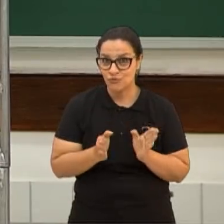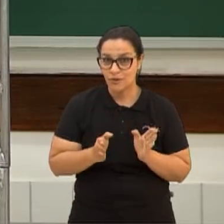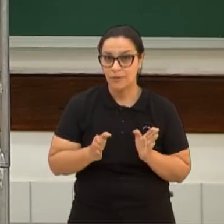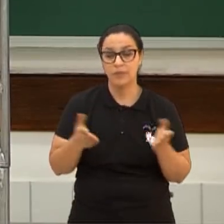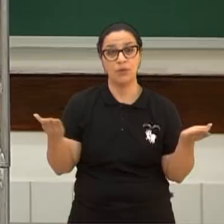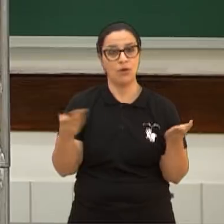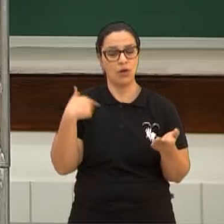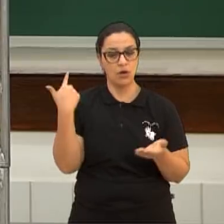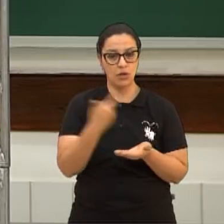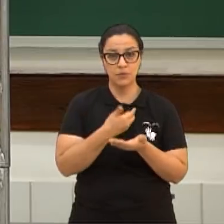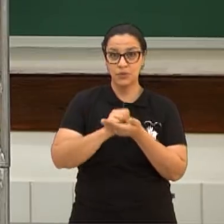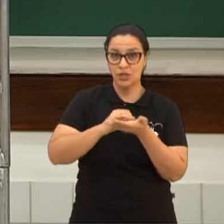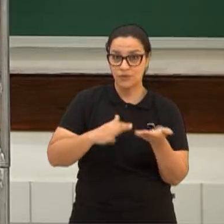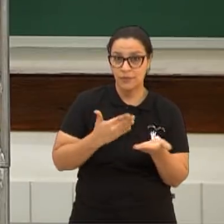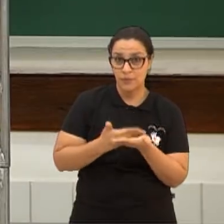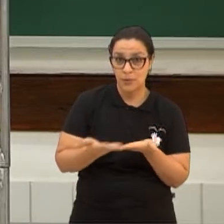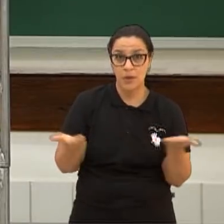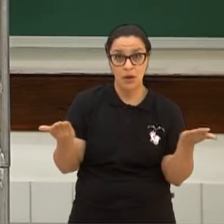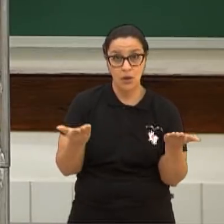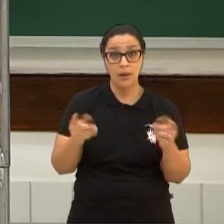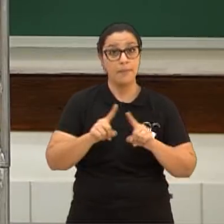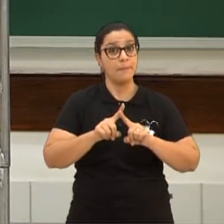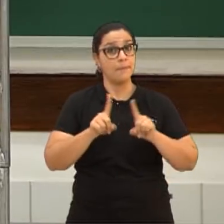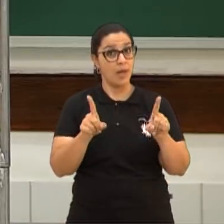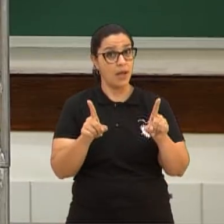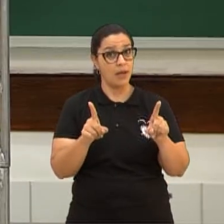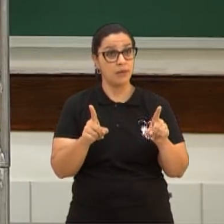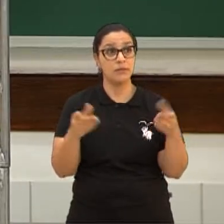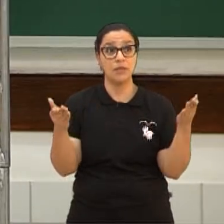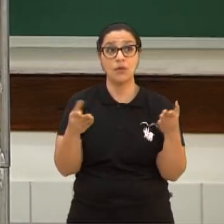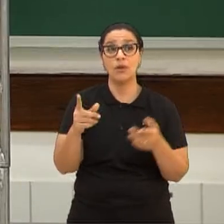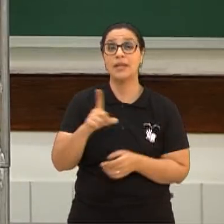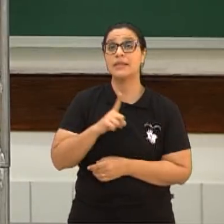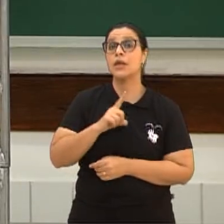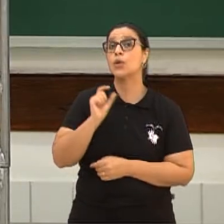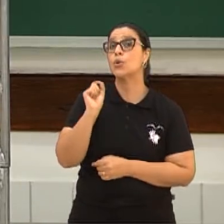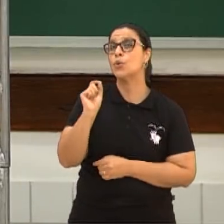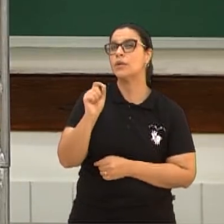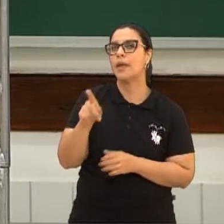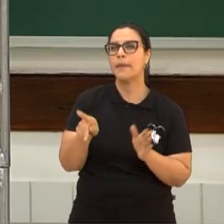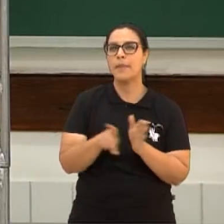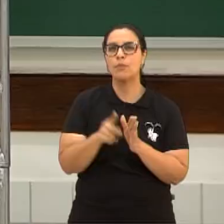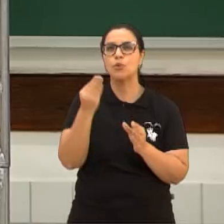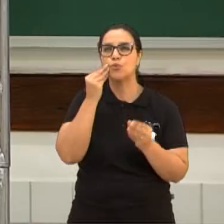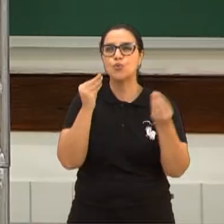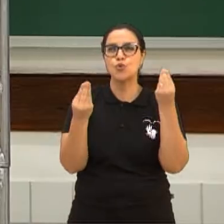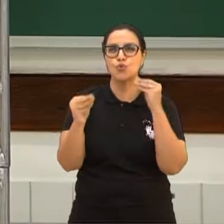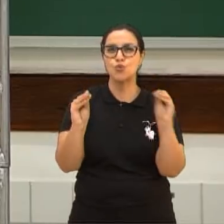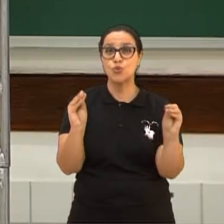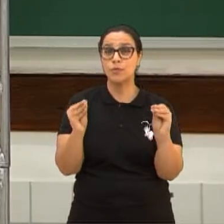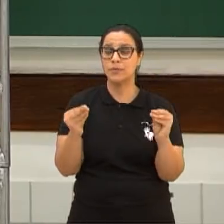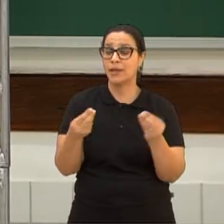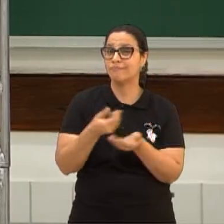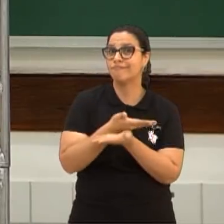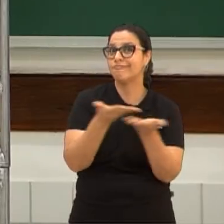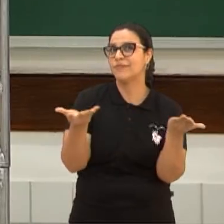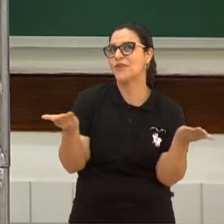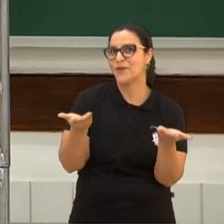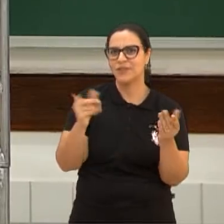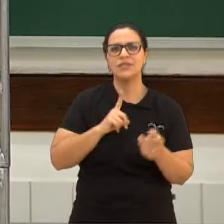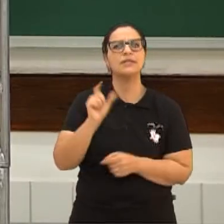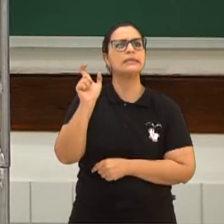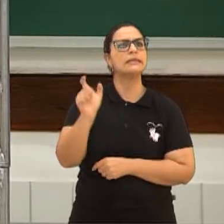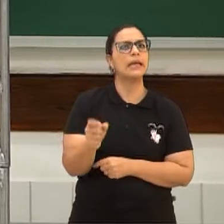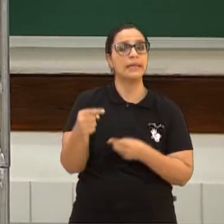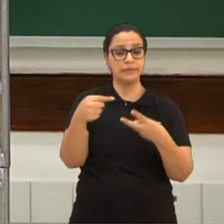Vamos começar a nossa atividade? Mas eu tenho ainda uns beijos para mandar hoje